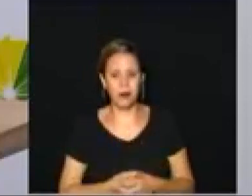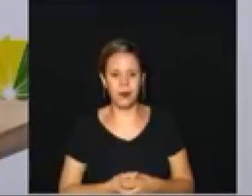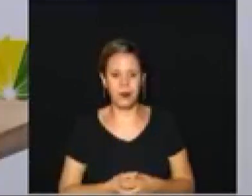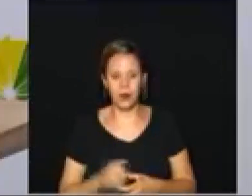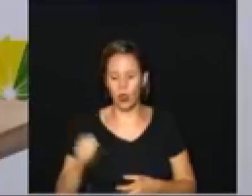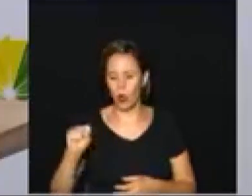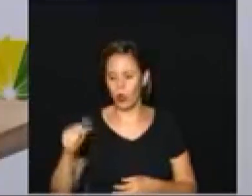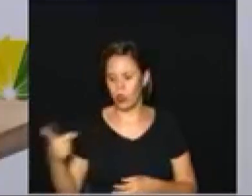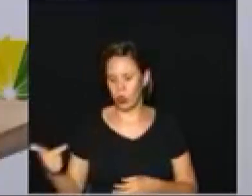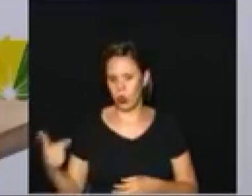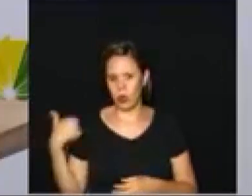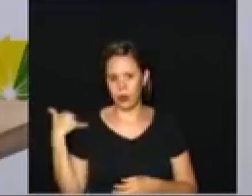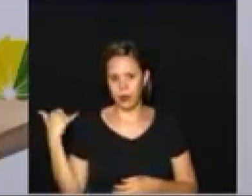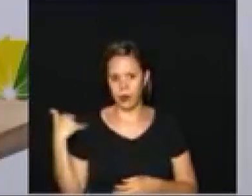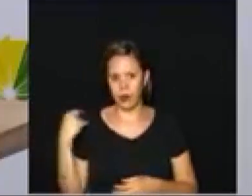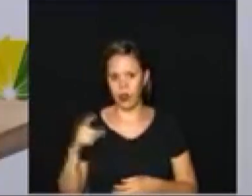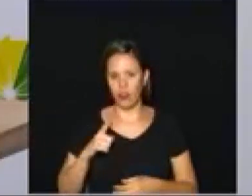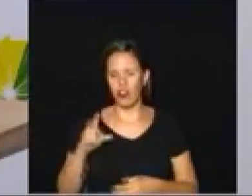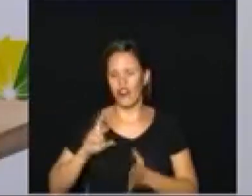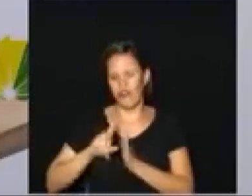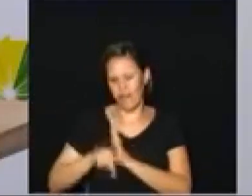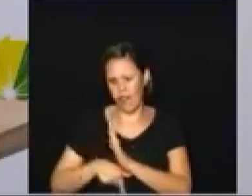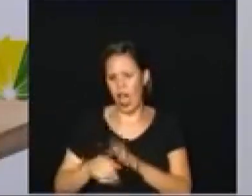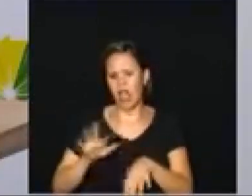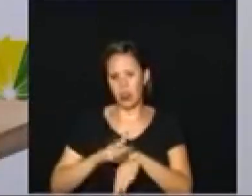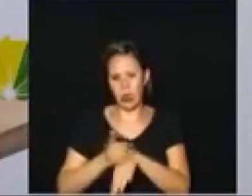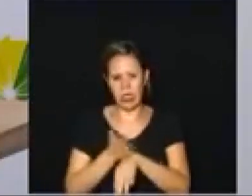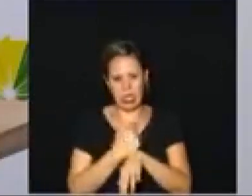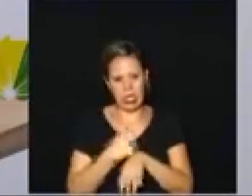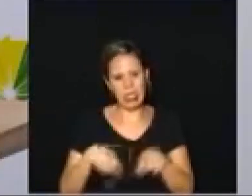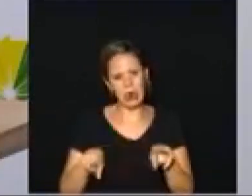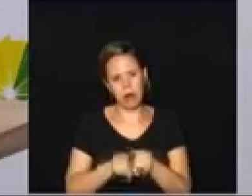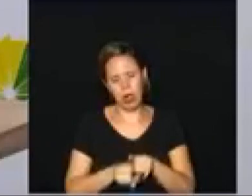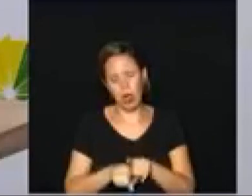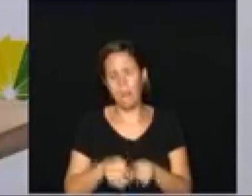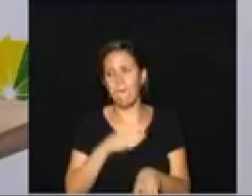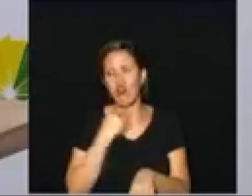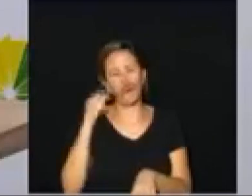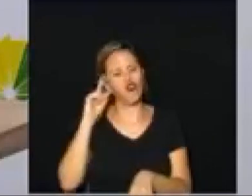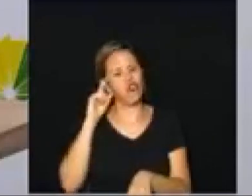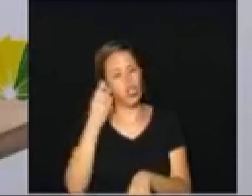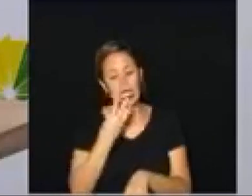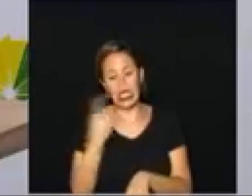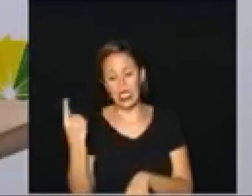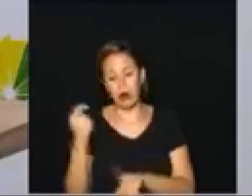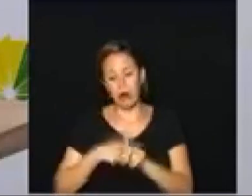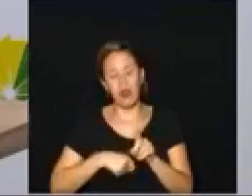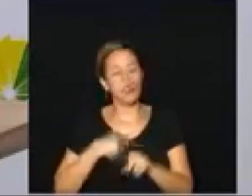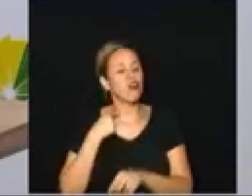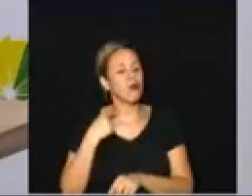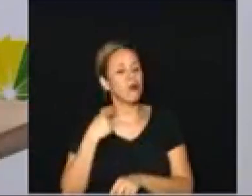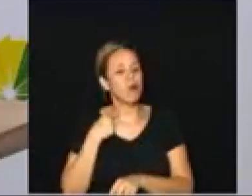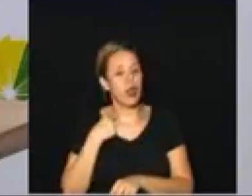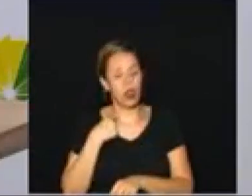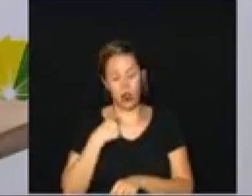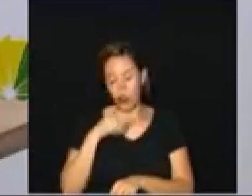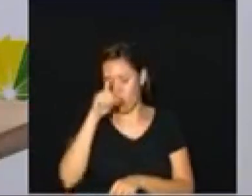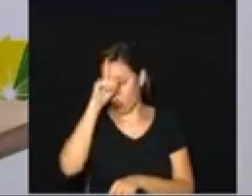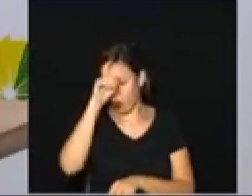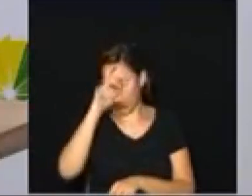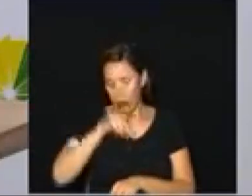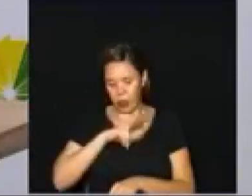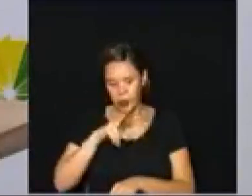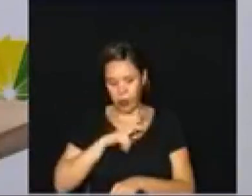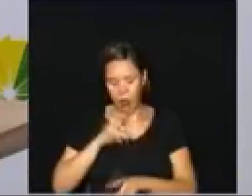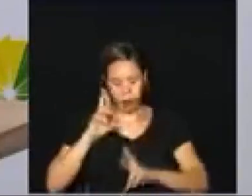de 82 anos de idade, ela tinha outras doenças, morreu no dia 31 de maio, em hospital privado. O